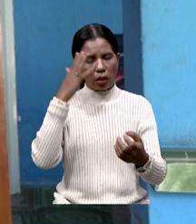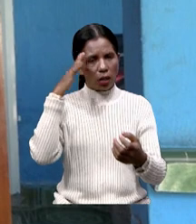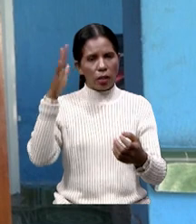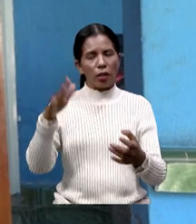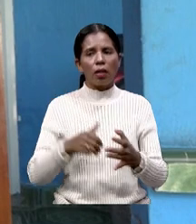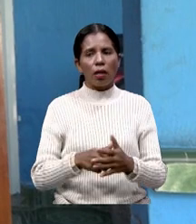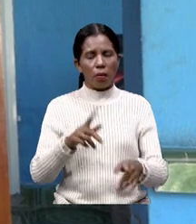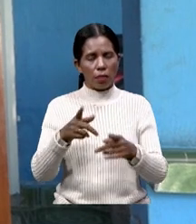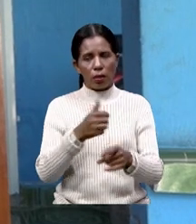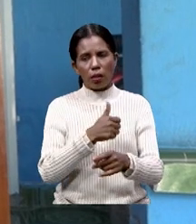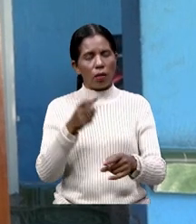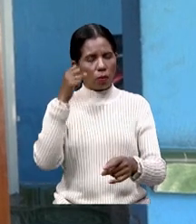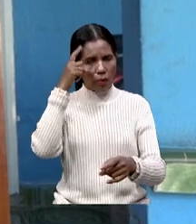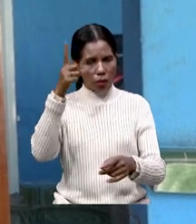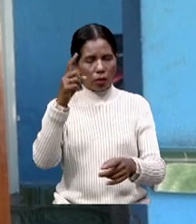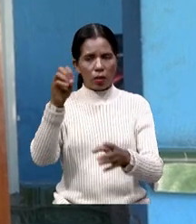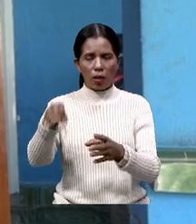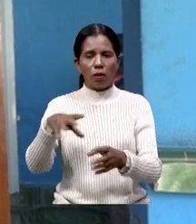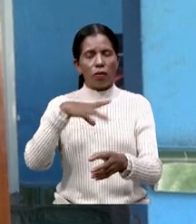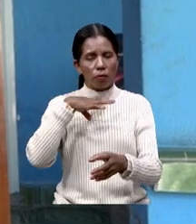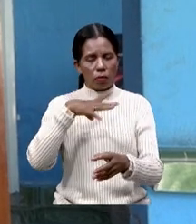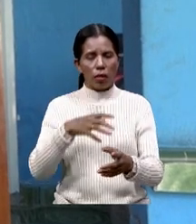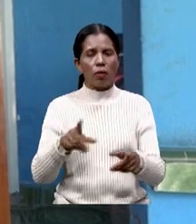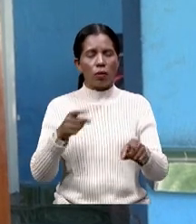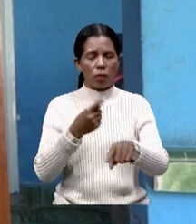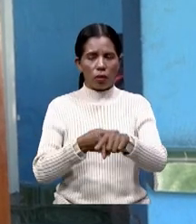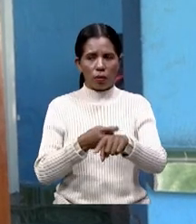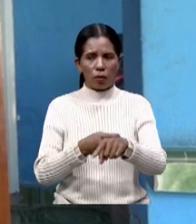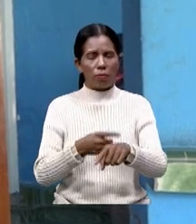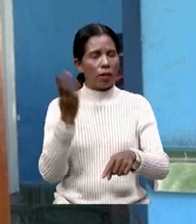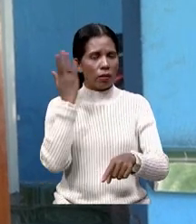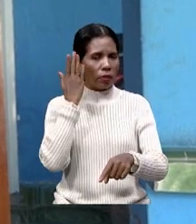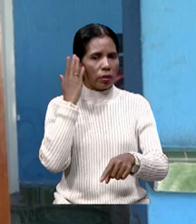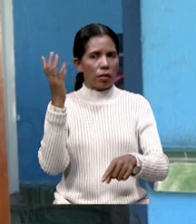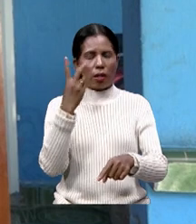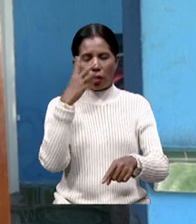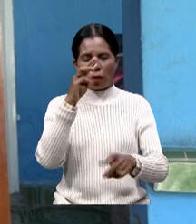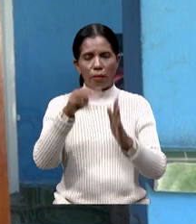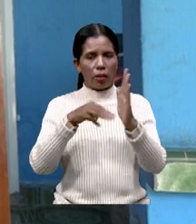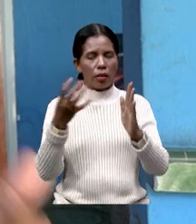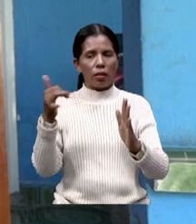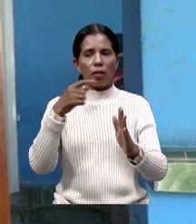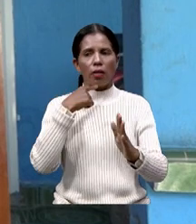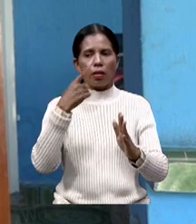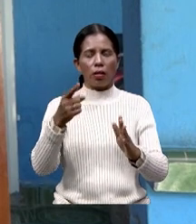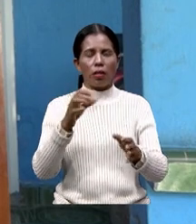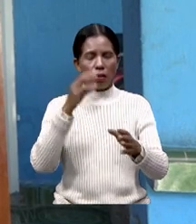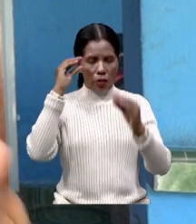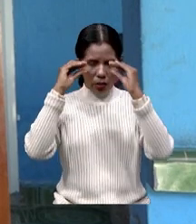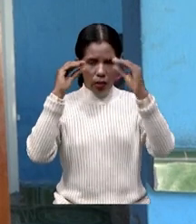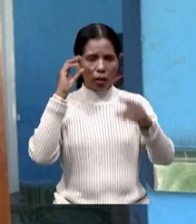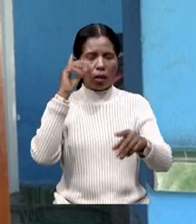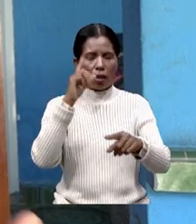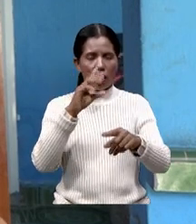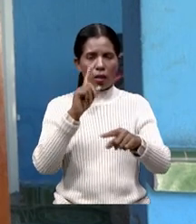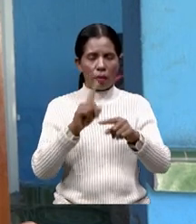balu komprene na gata solusione tuir orsa sene balu hal fin tam rene te media se atete kata informação de pelas la pessoa fora